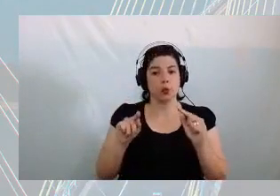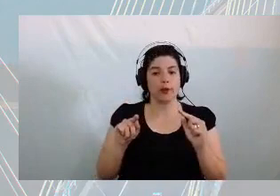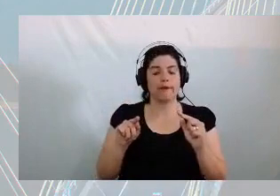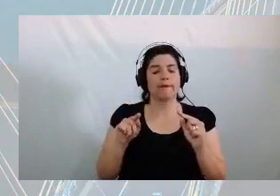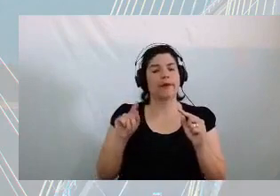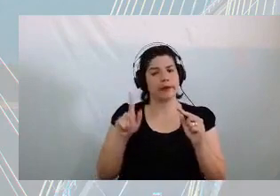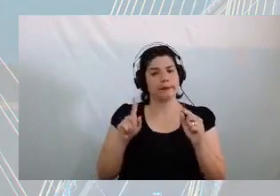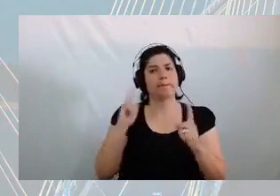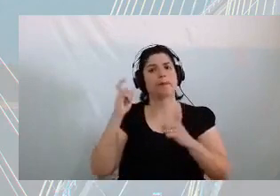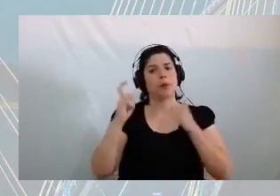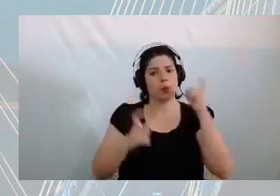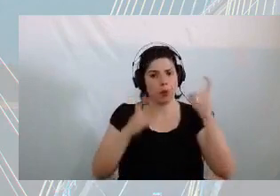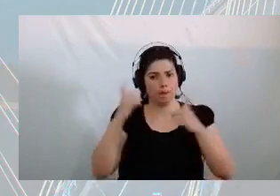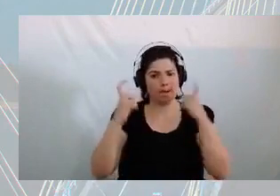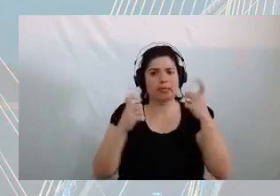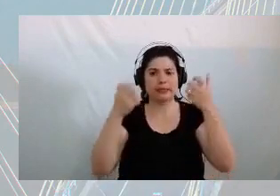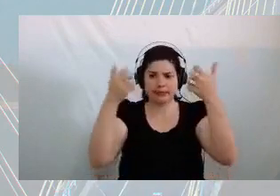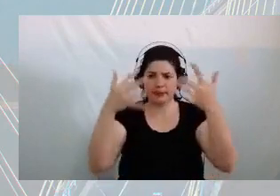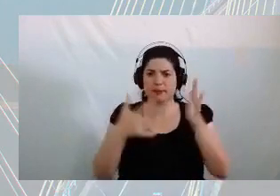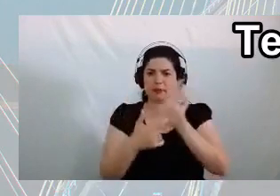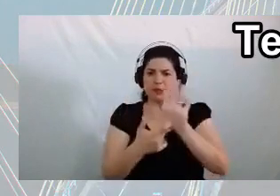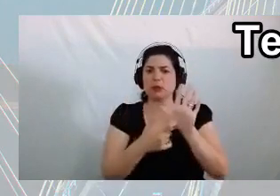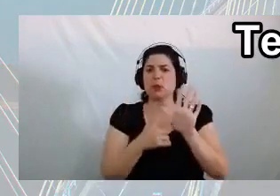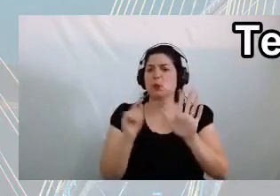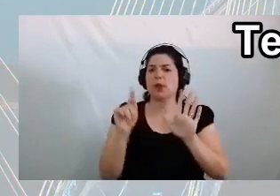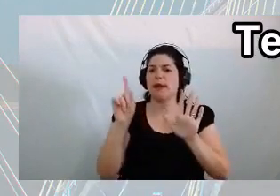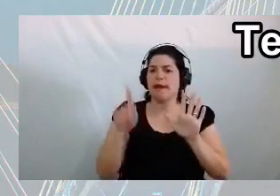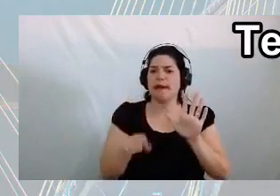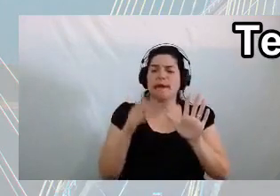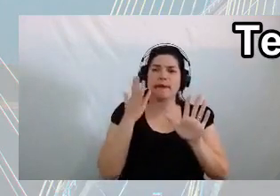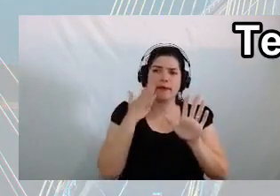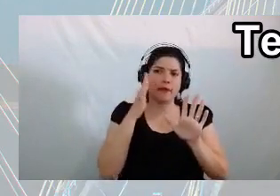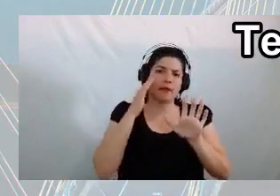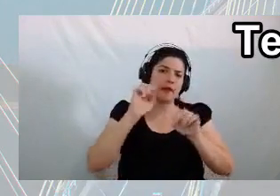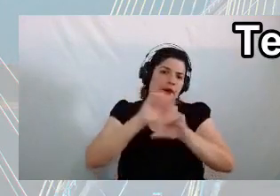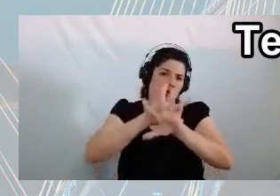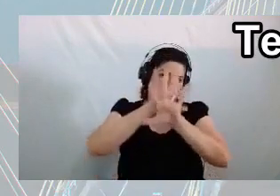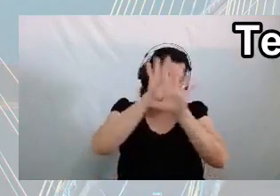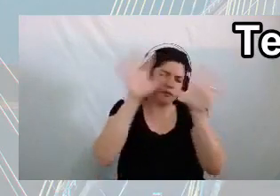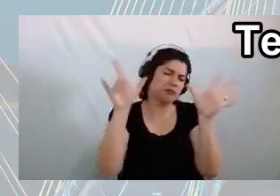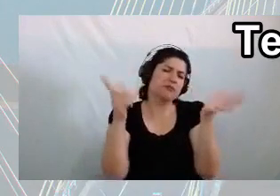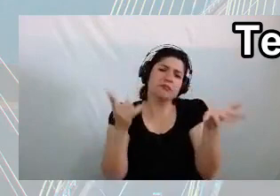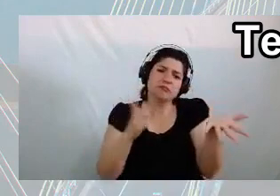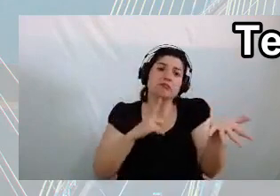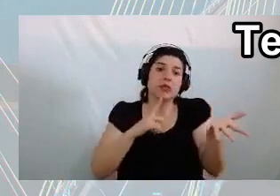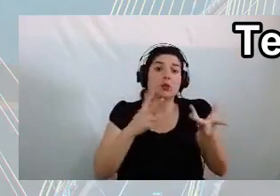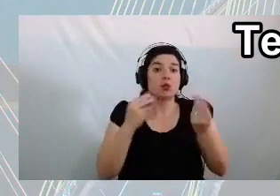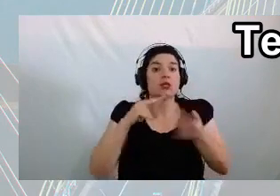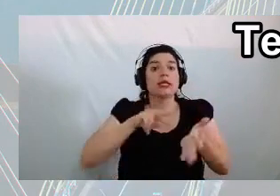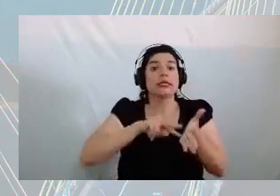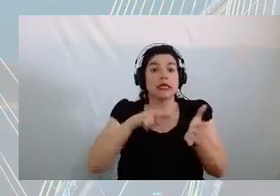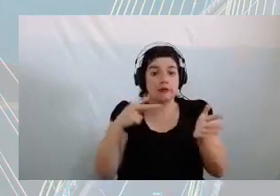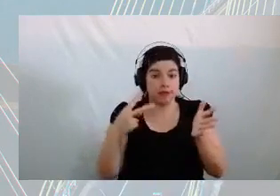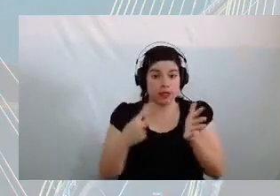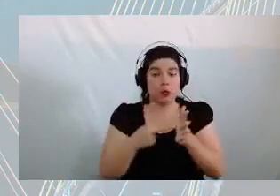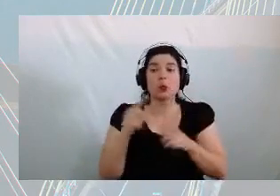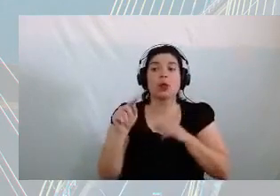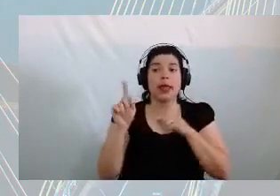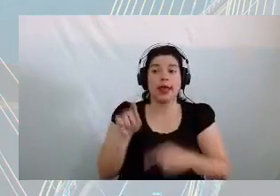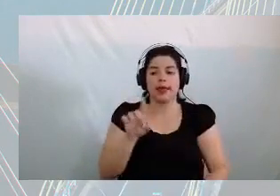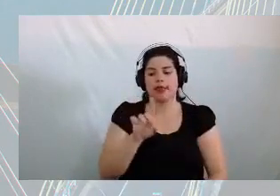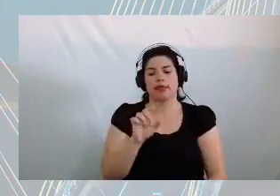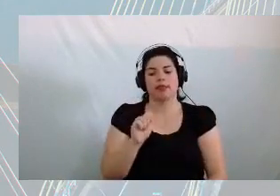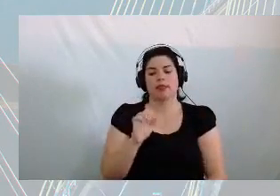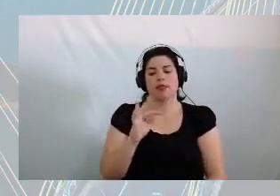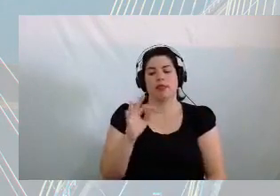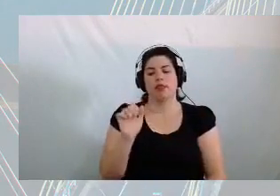preocupou um pouquinho também em trazer um ponto de partida, né? Tem muitas definições no mercado sobre o que é data-driven. A gente buscou trazer o que a